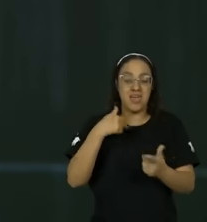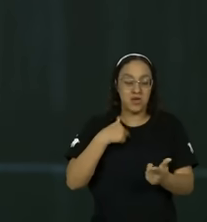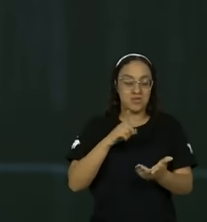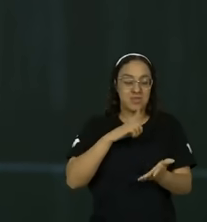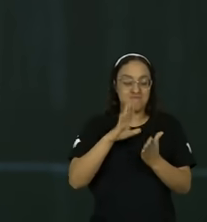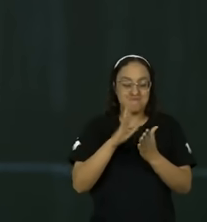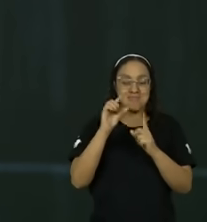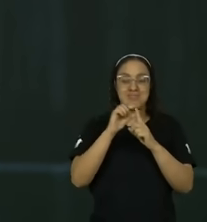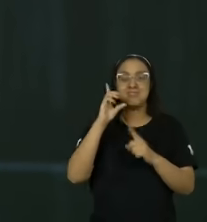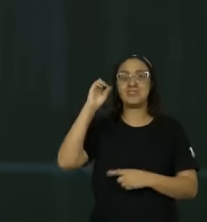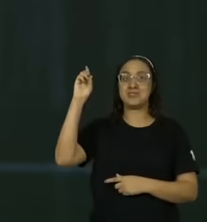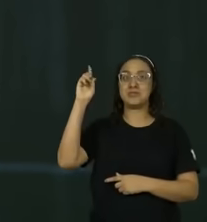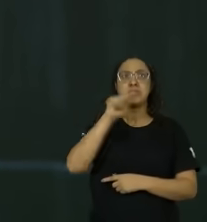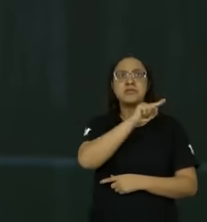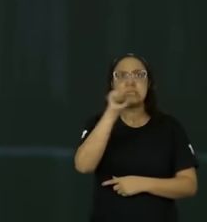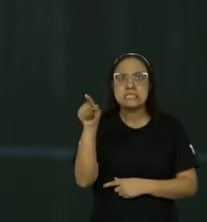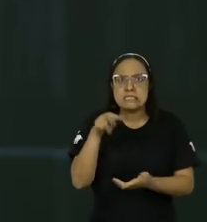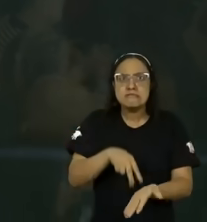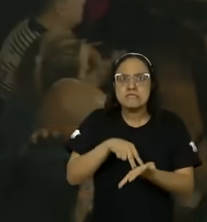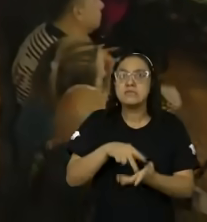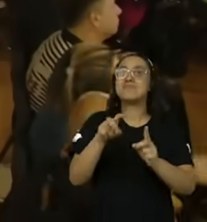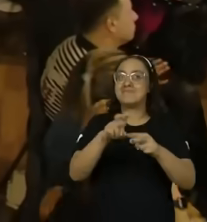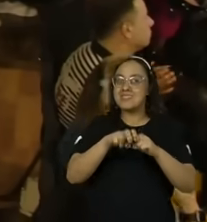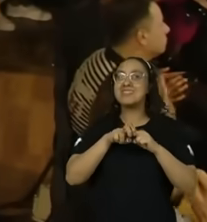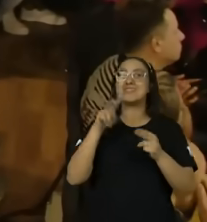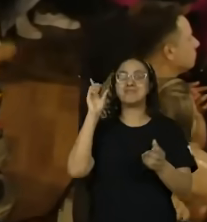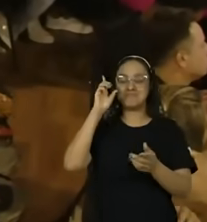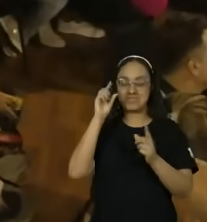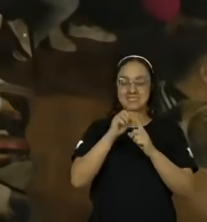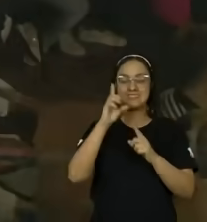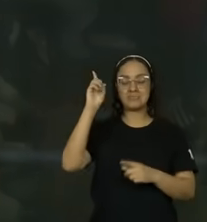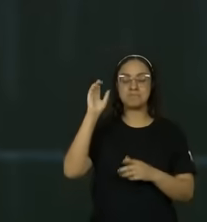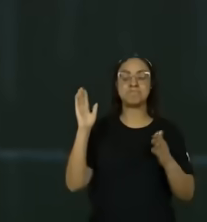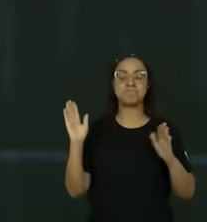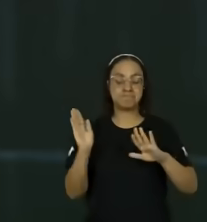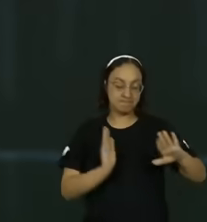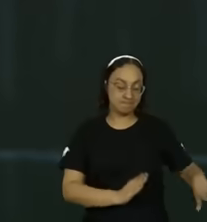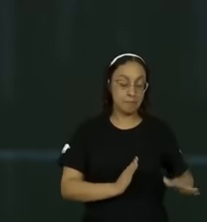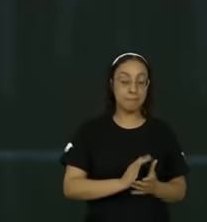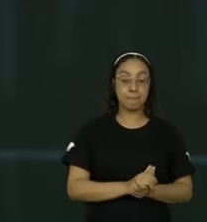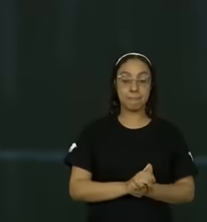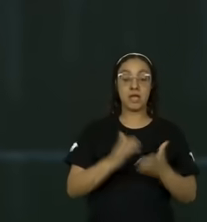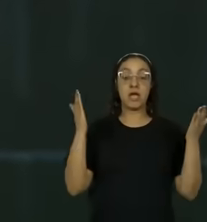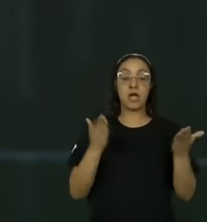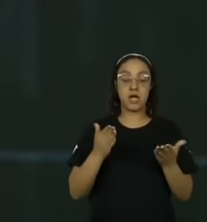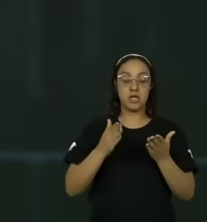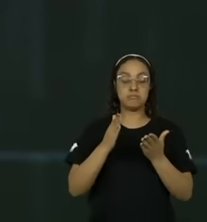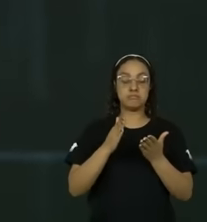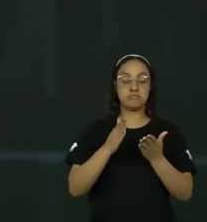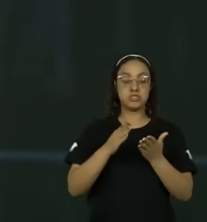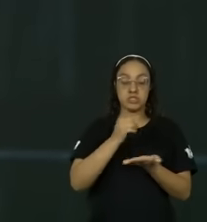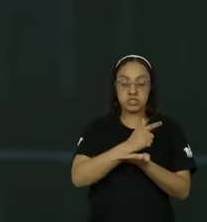Quantos estão em pé por conta da palavra? Nós amamos a palavra de Deus. Abra sua Bíblia comigo, por favor, em Gênesis capítulo